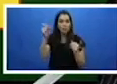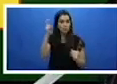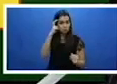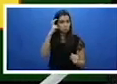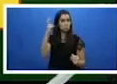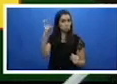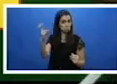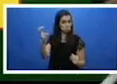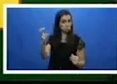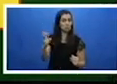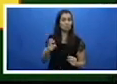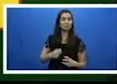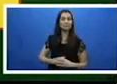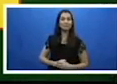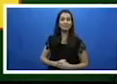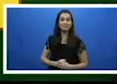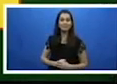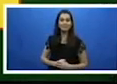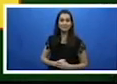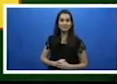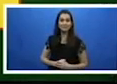né? Como sempre.